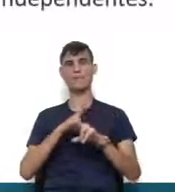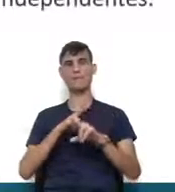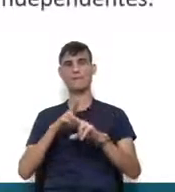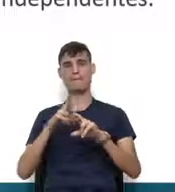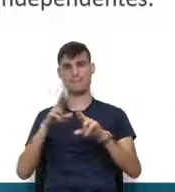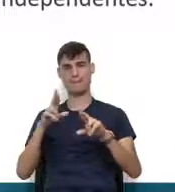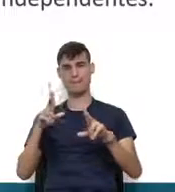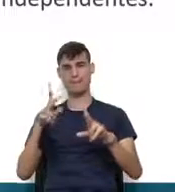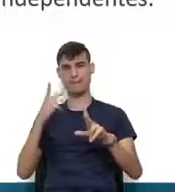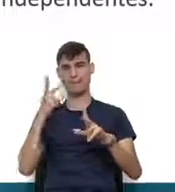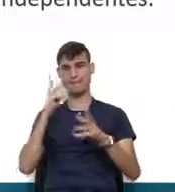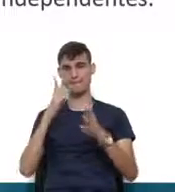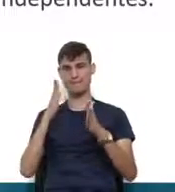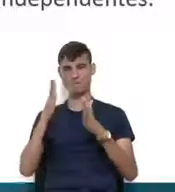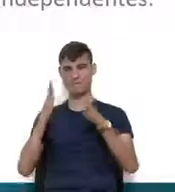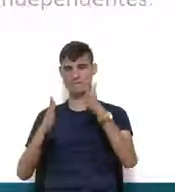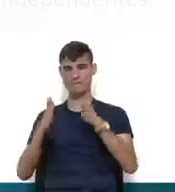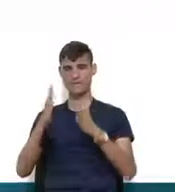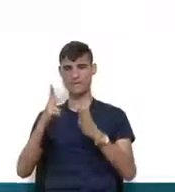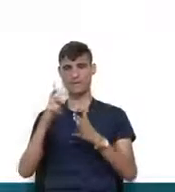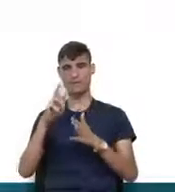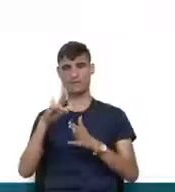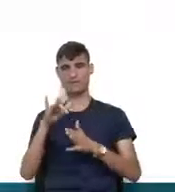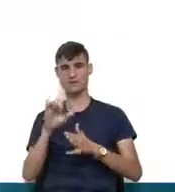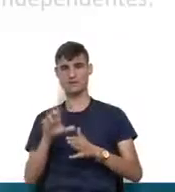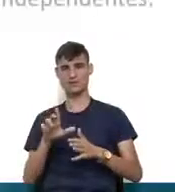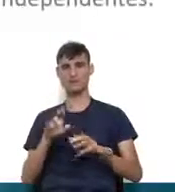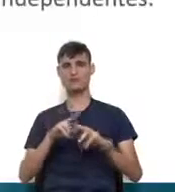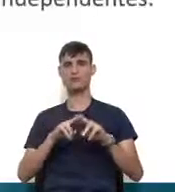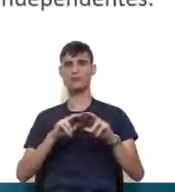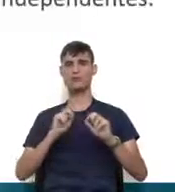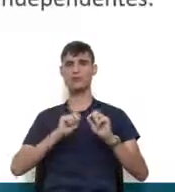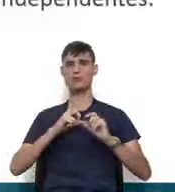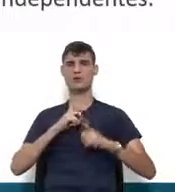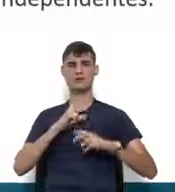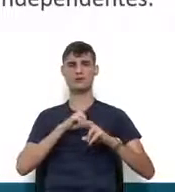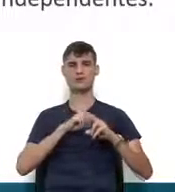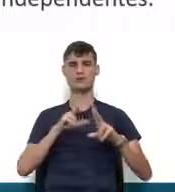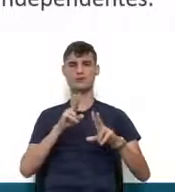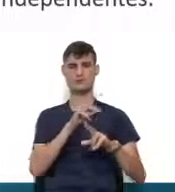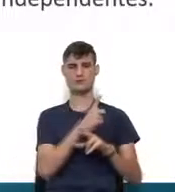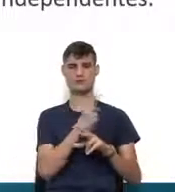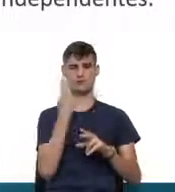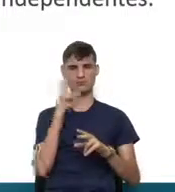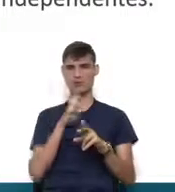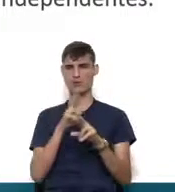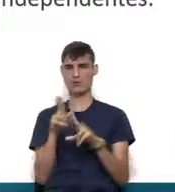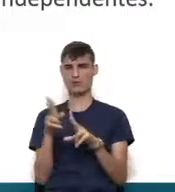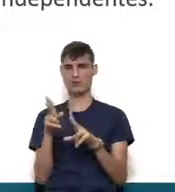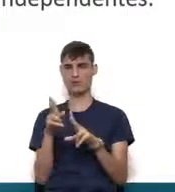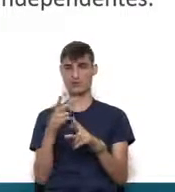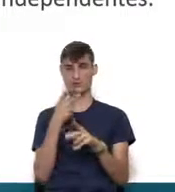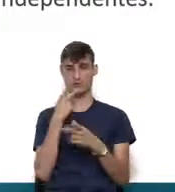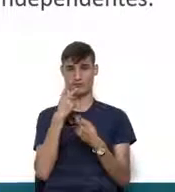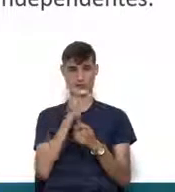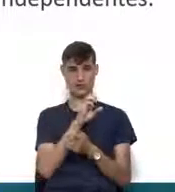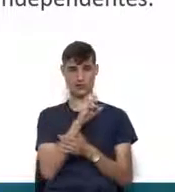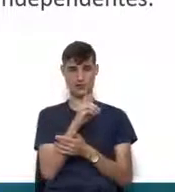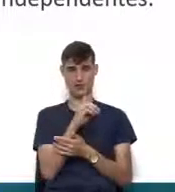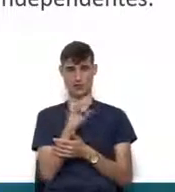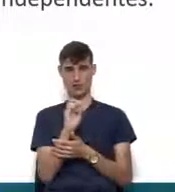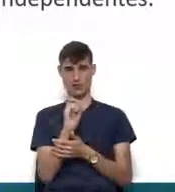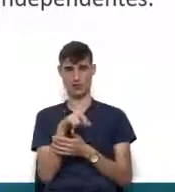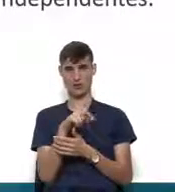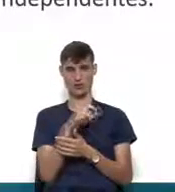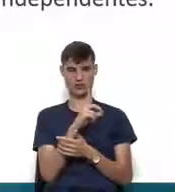diferencial parcial. O que tem de diferente uma da outra? Então, quando eu falo de EDO, que é a